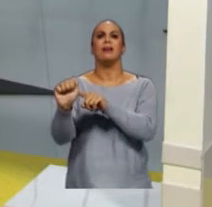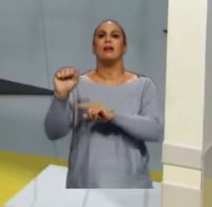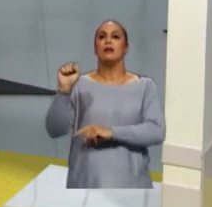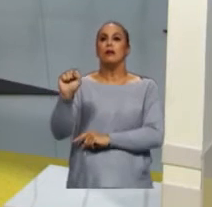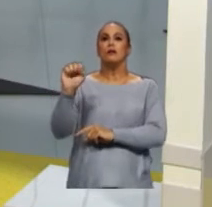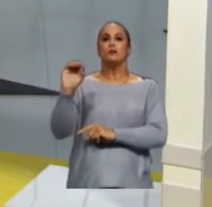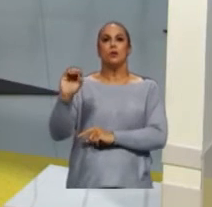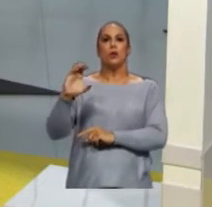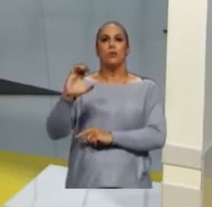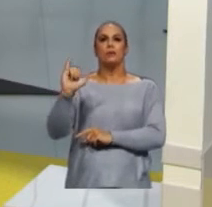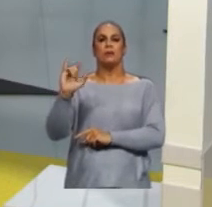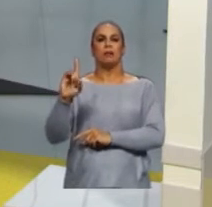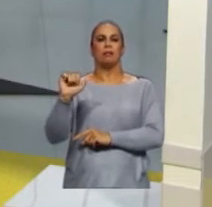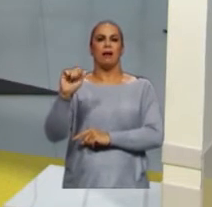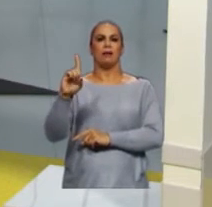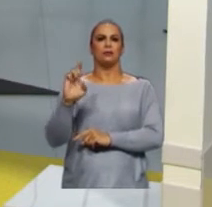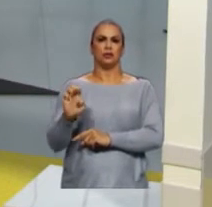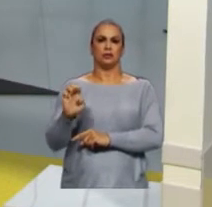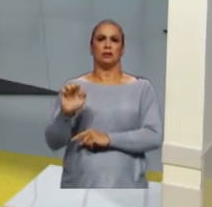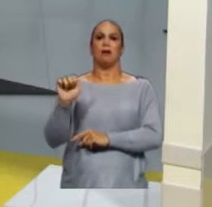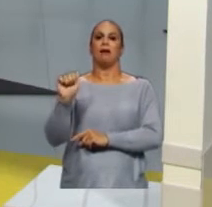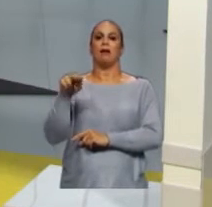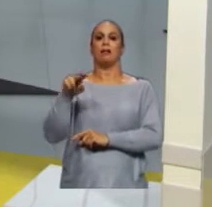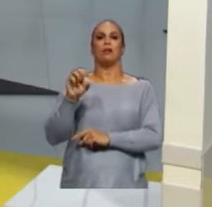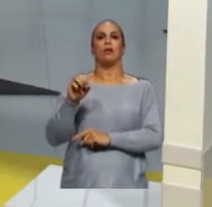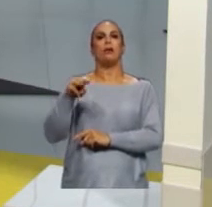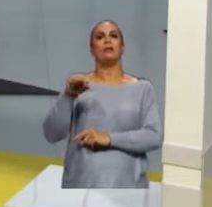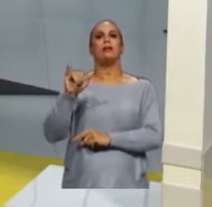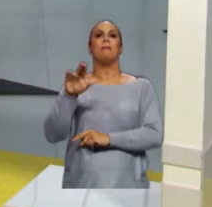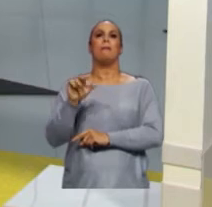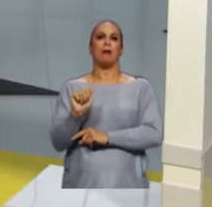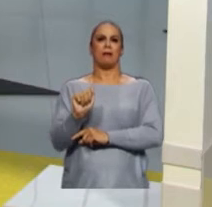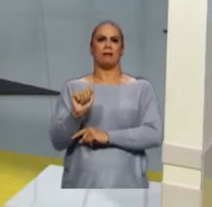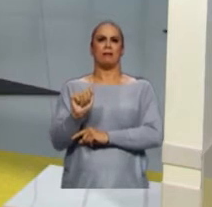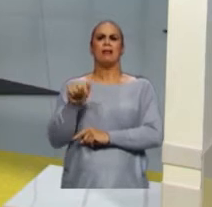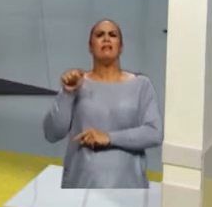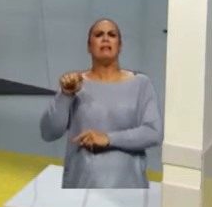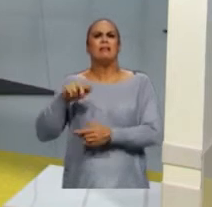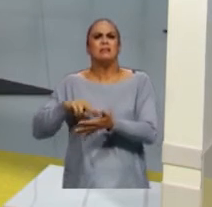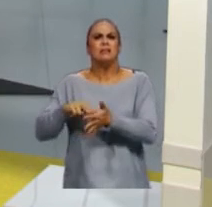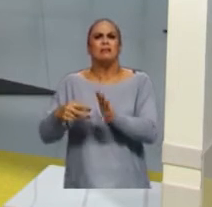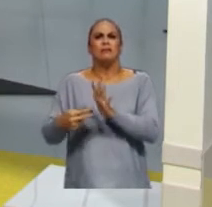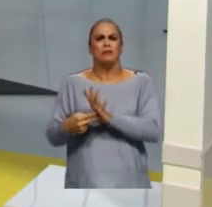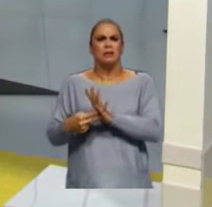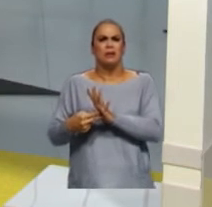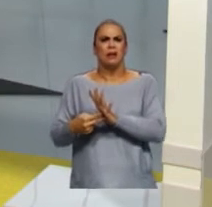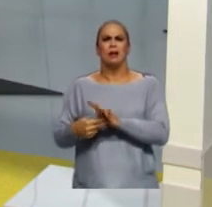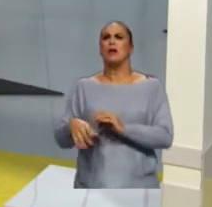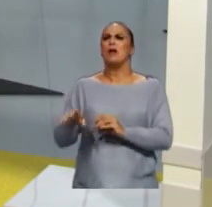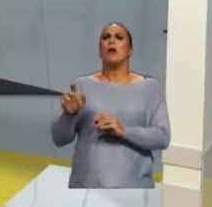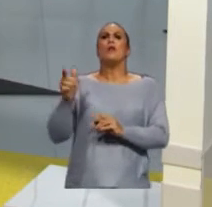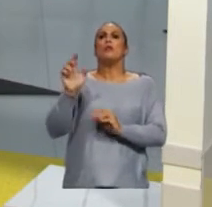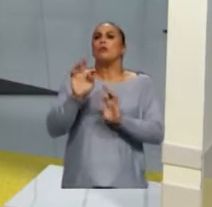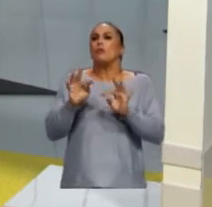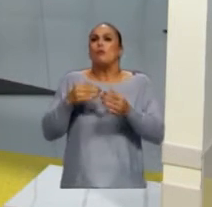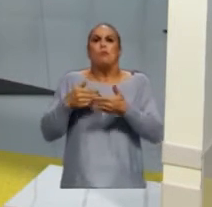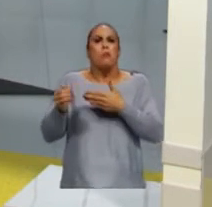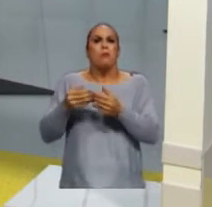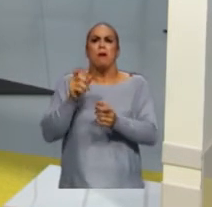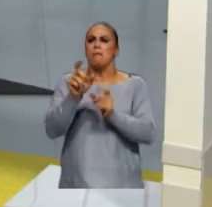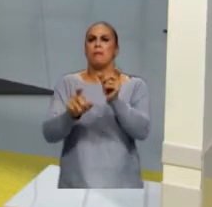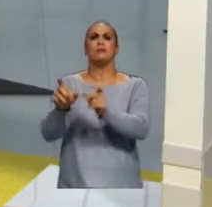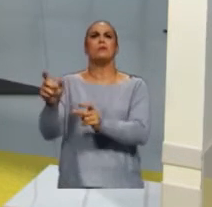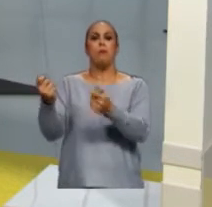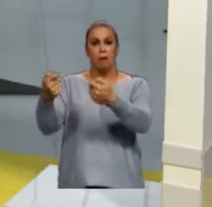uma sociedade anônima, ou seja, ela não conhece todas as pessoas que são donas das